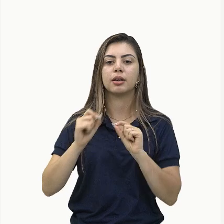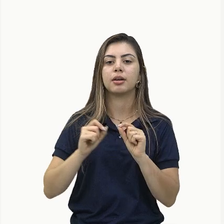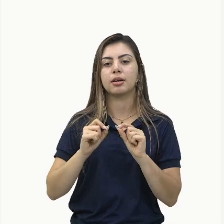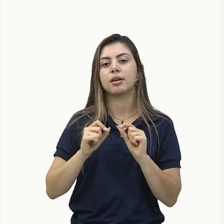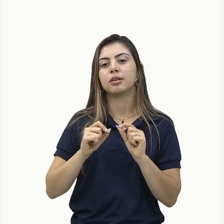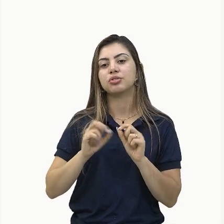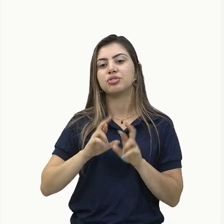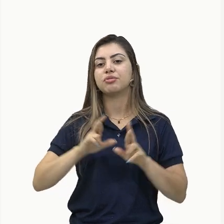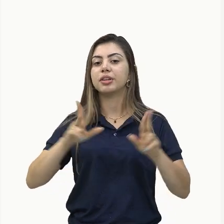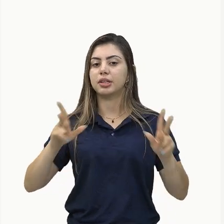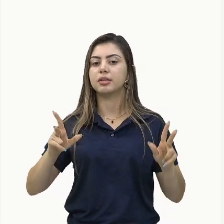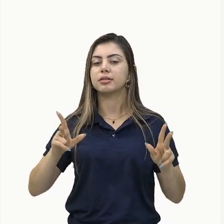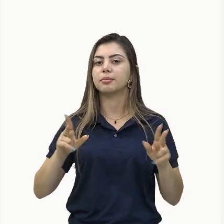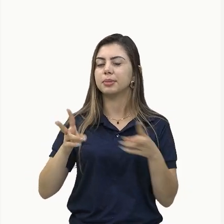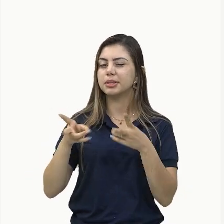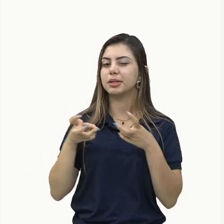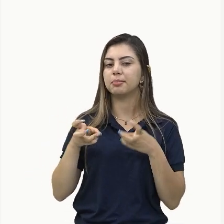aí, ó,